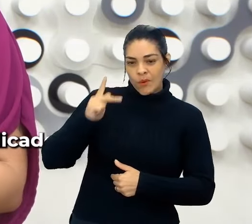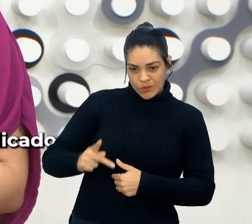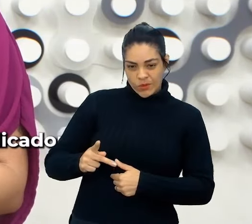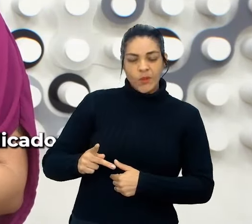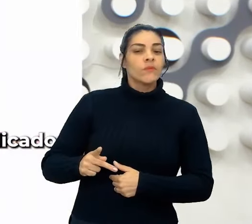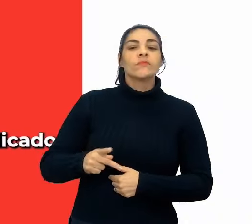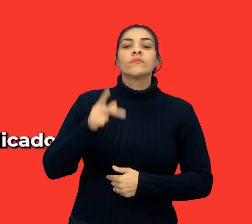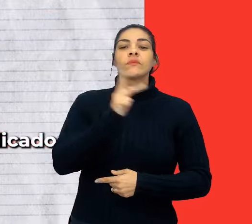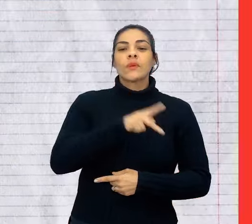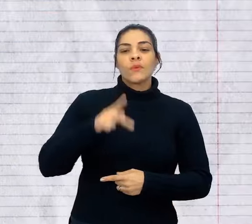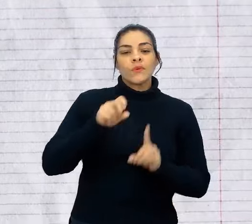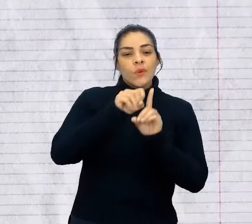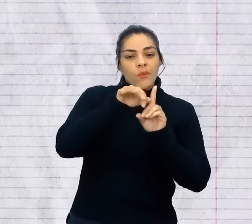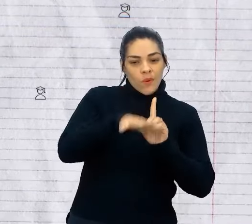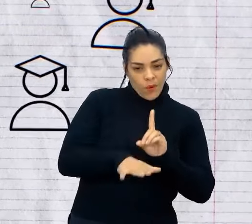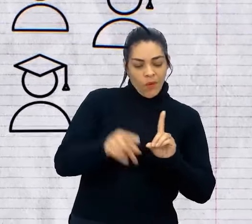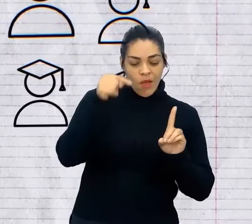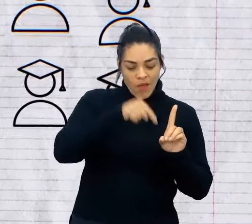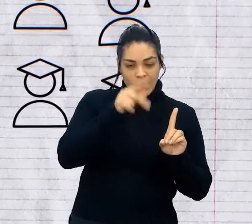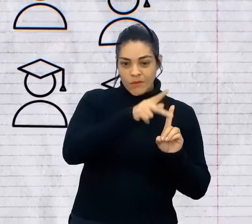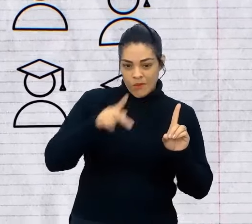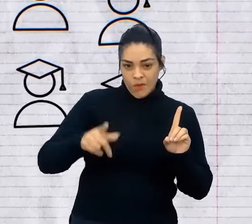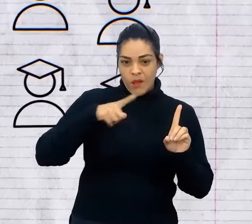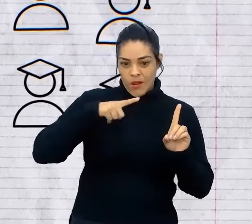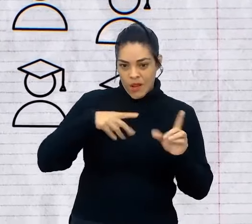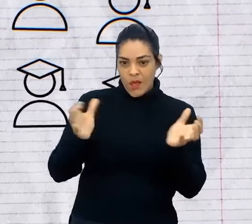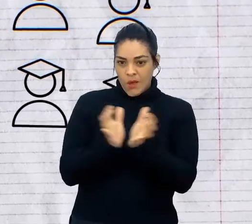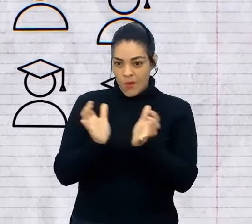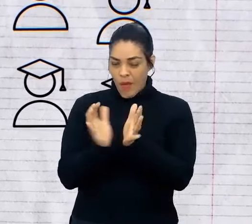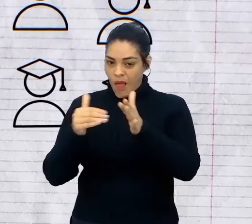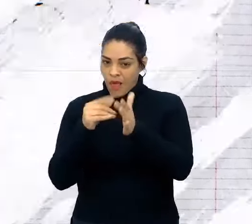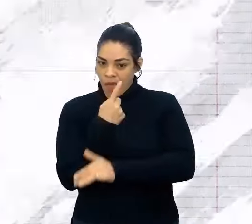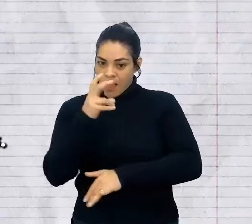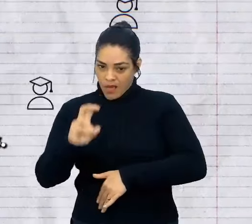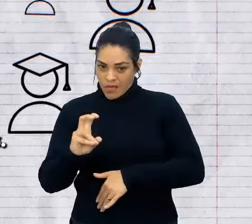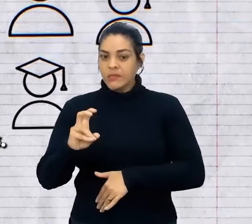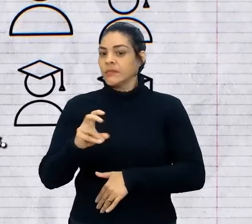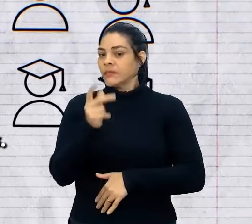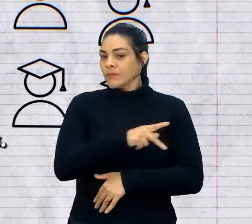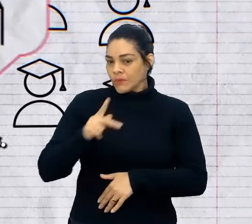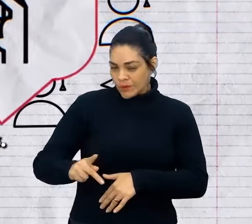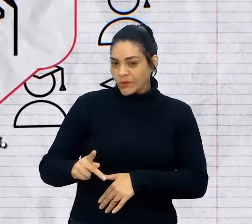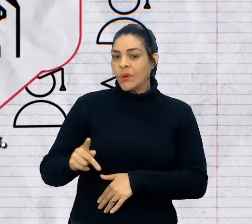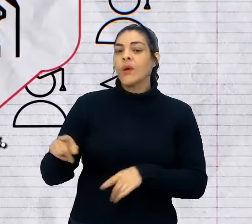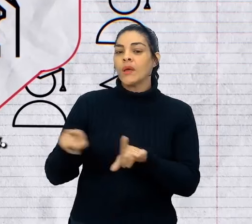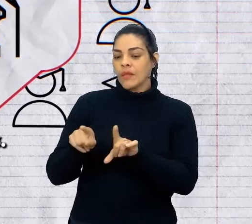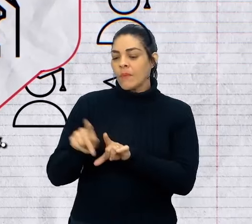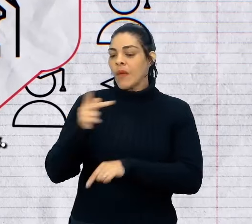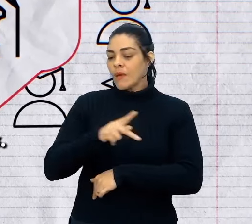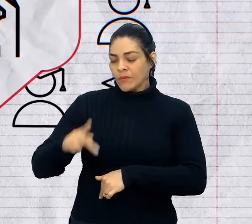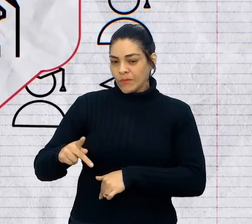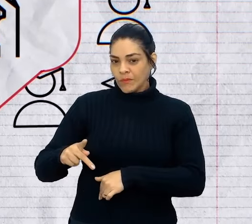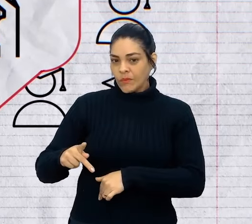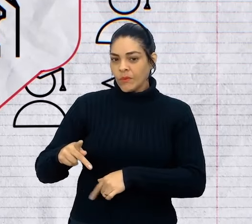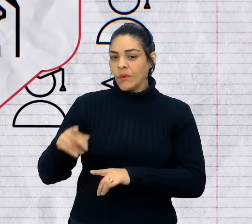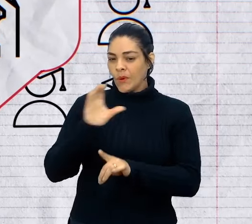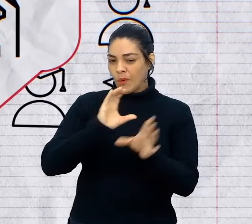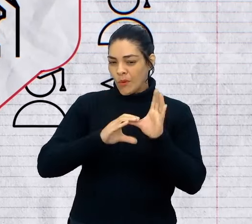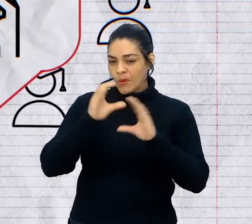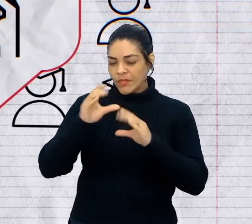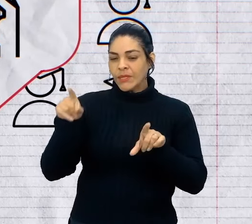vai ser um professor multiplicador e esse professor vai ter uma turma com até 15 cursistas. Esses cursistas também serão professores. E